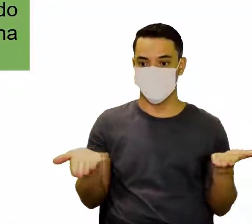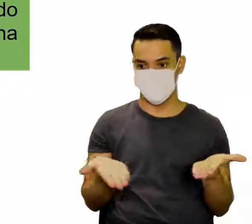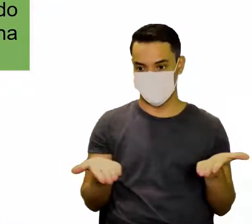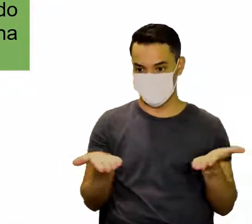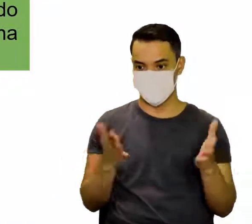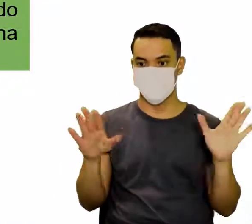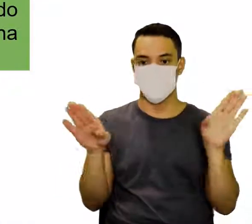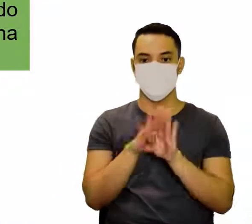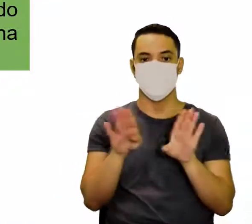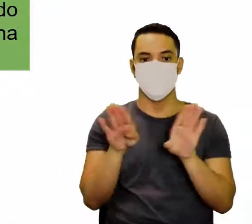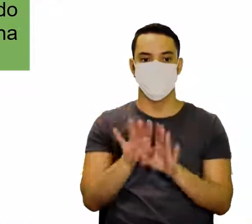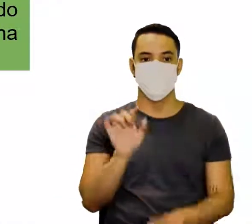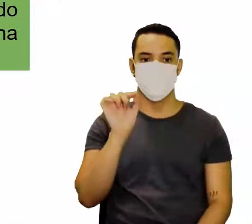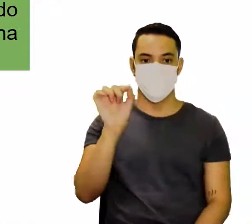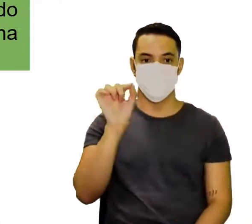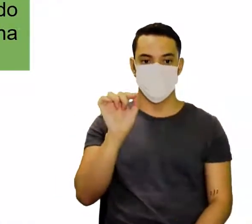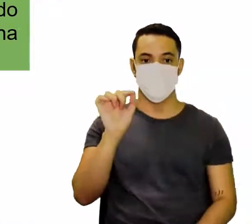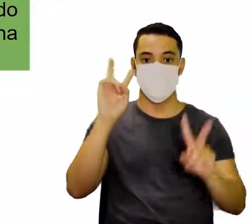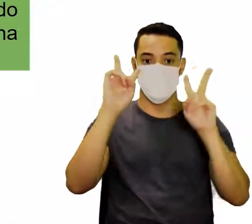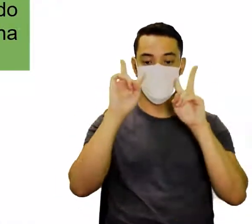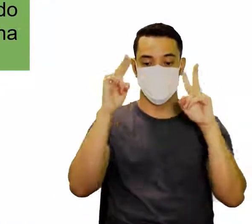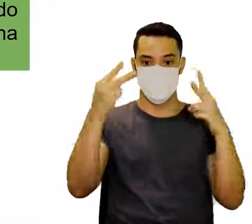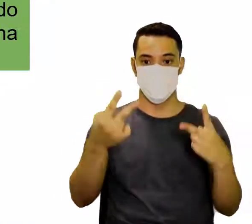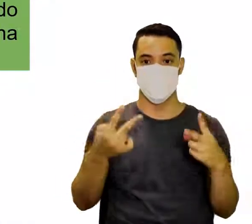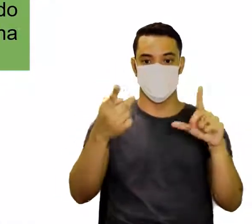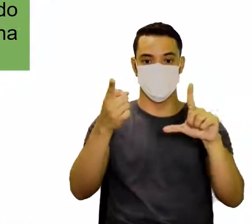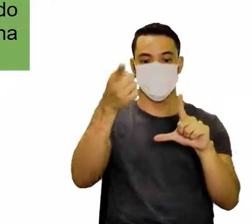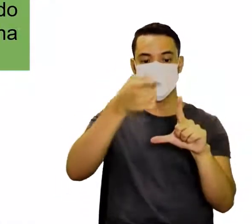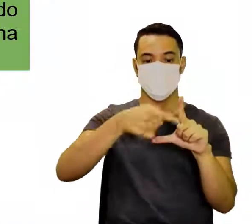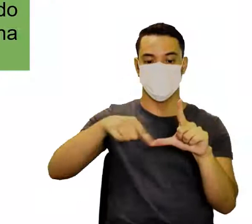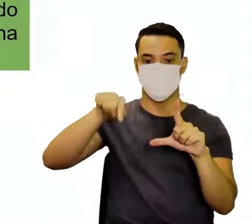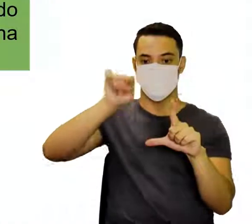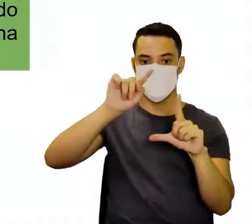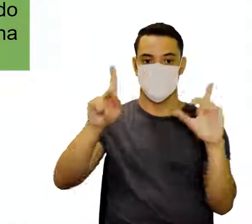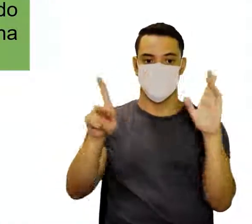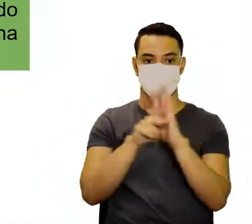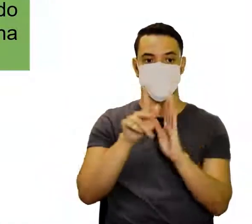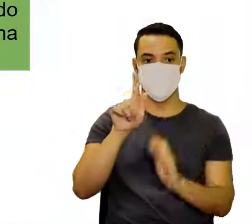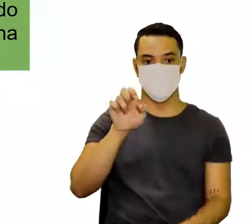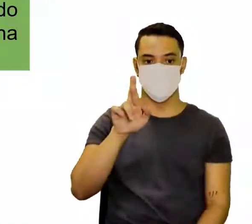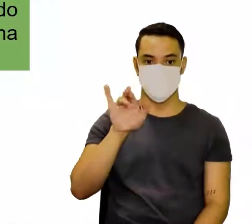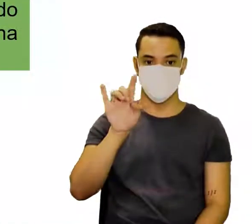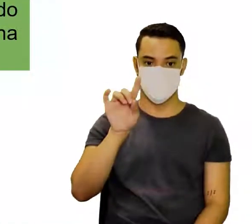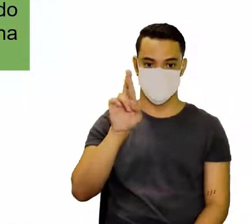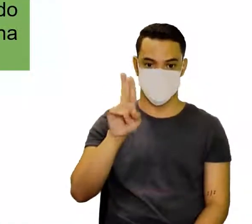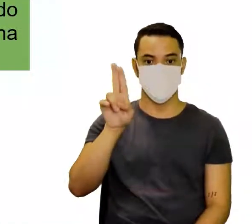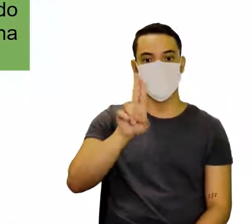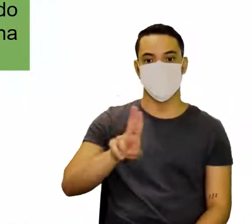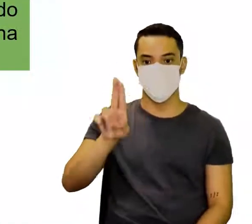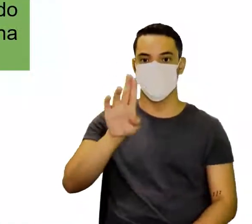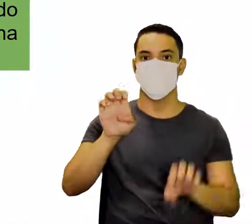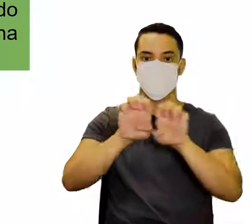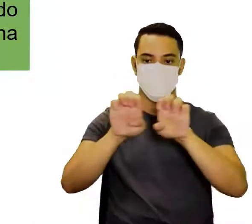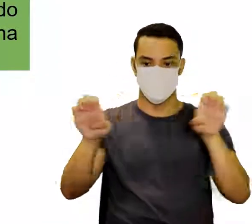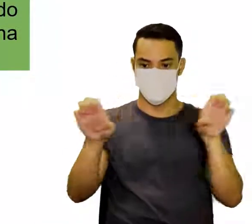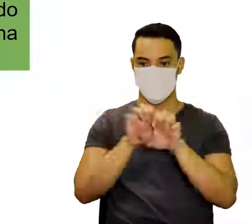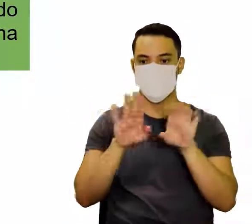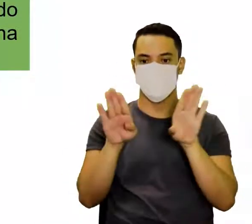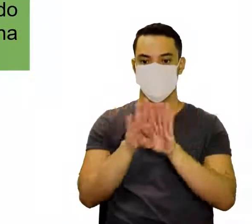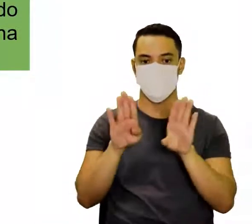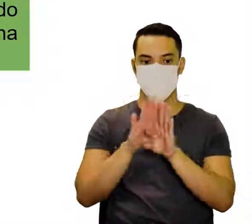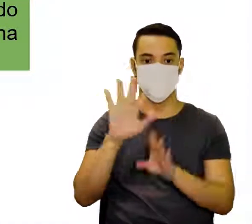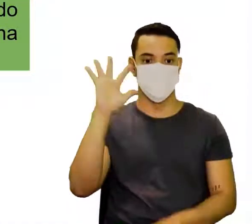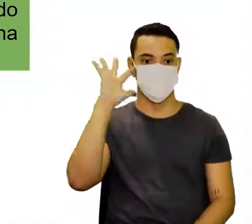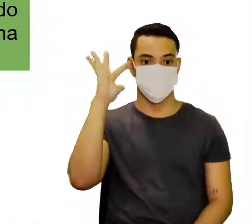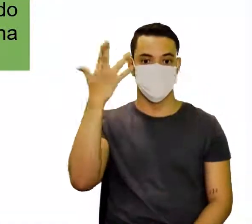E também, pessoal, reconhecer a curva característica do gerador e utilizar a equação do gerador na